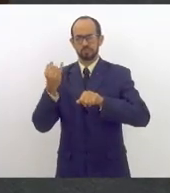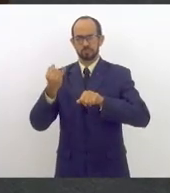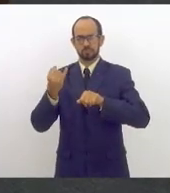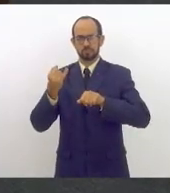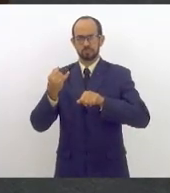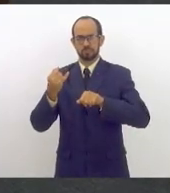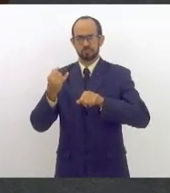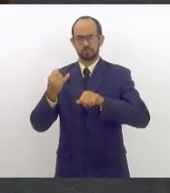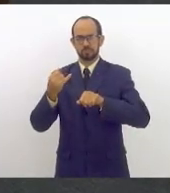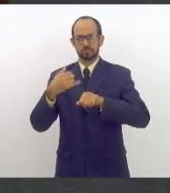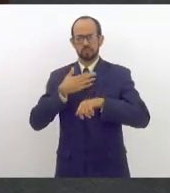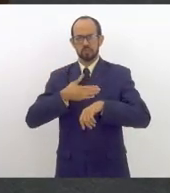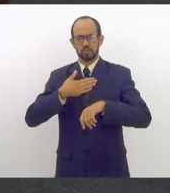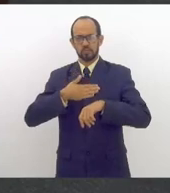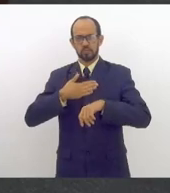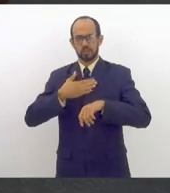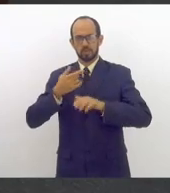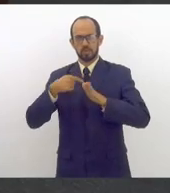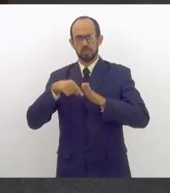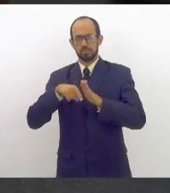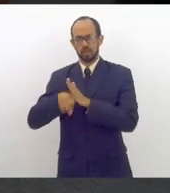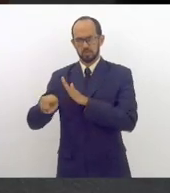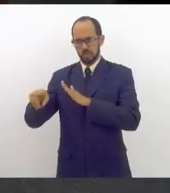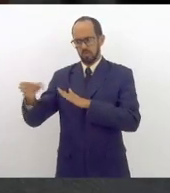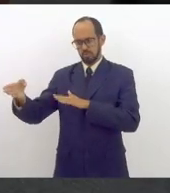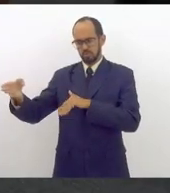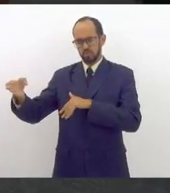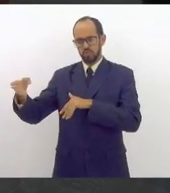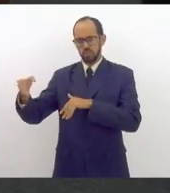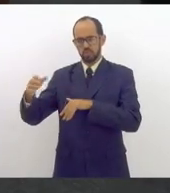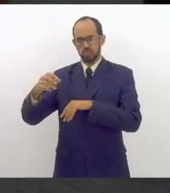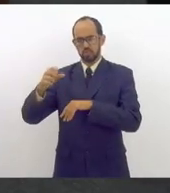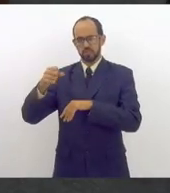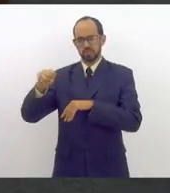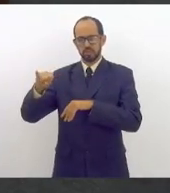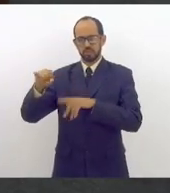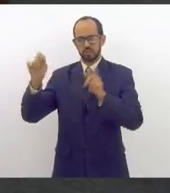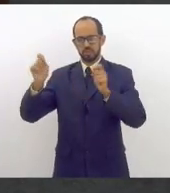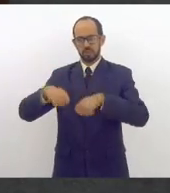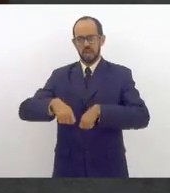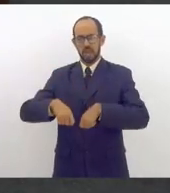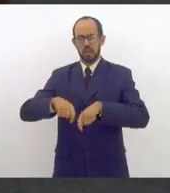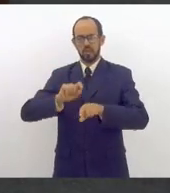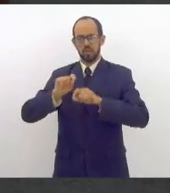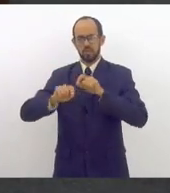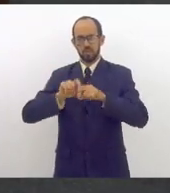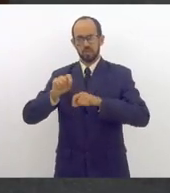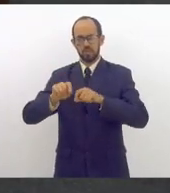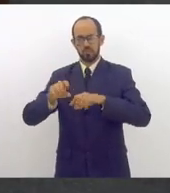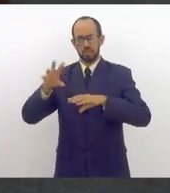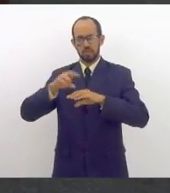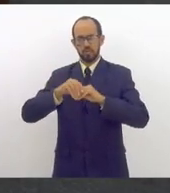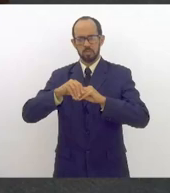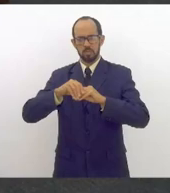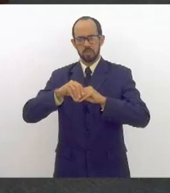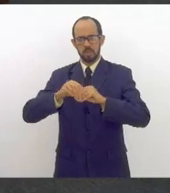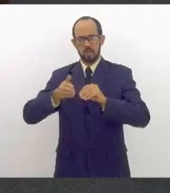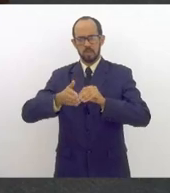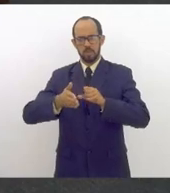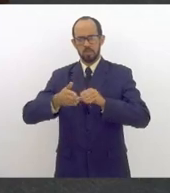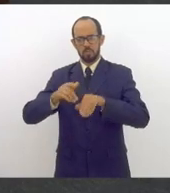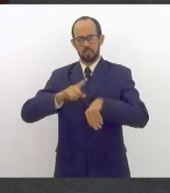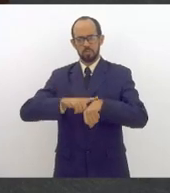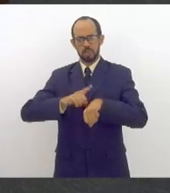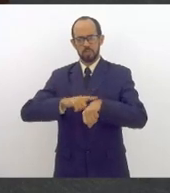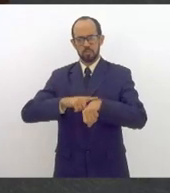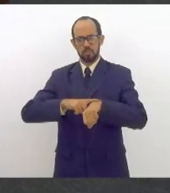queria perguntar para Vossa Excelência se seria possível estender o prazo